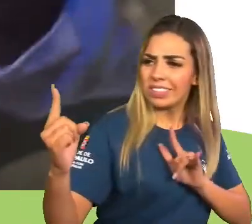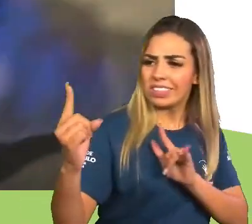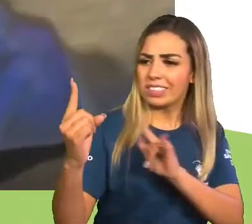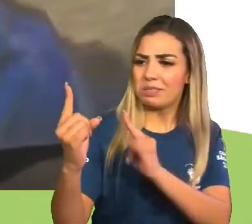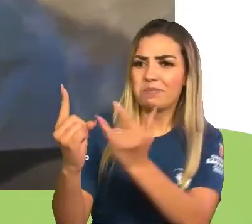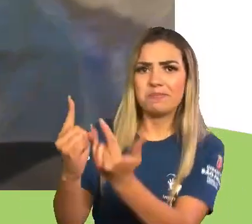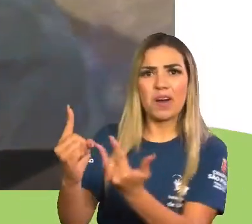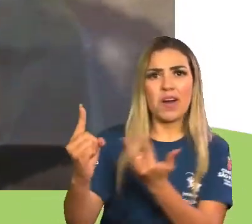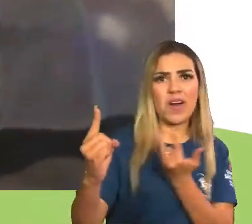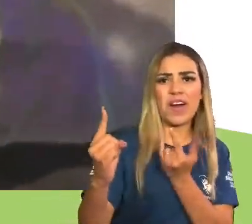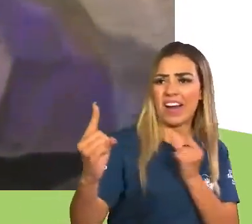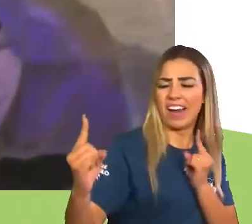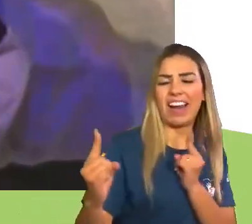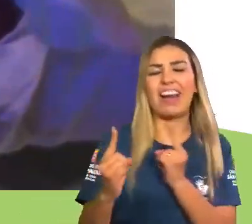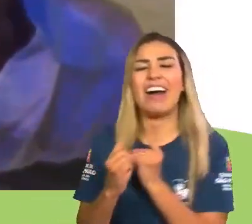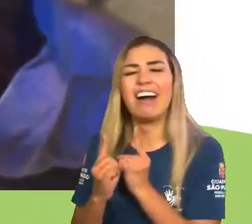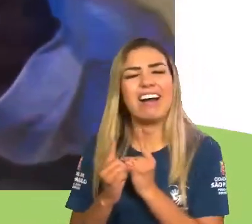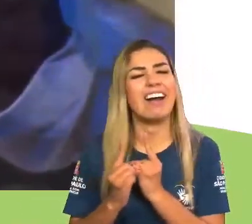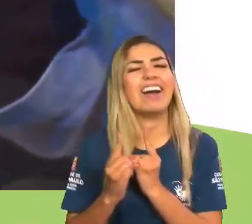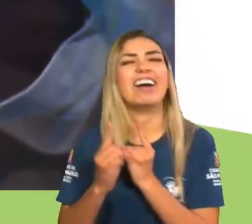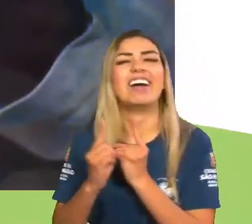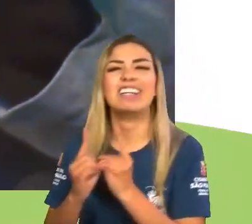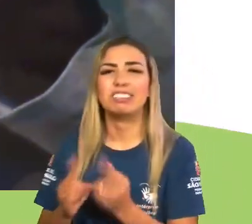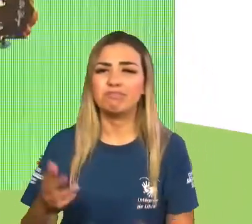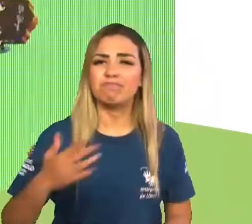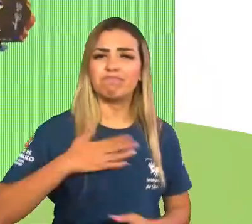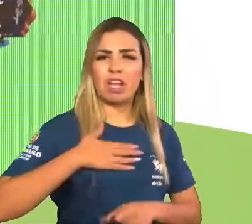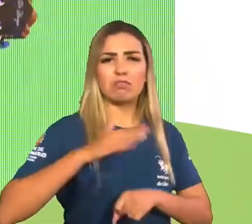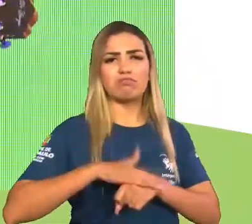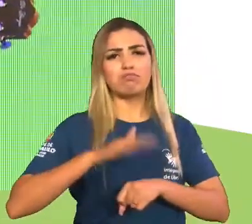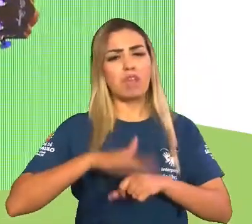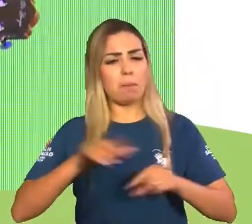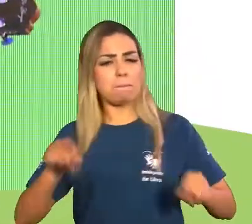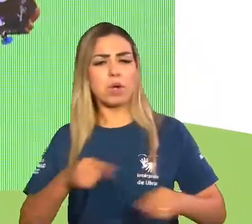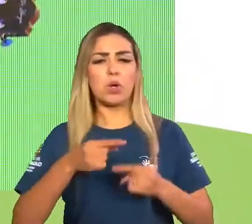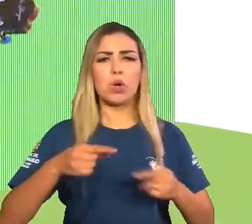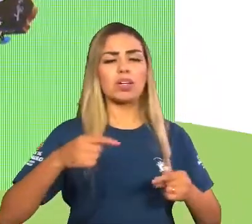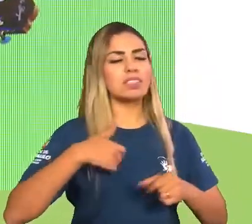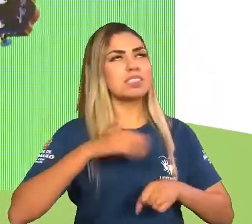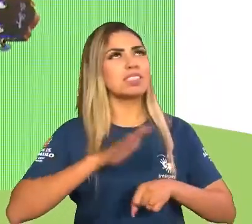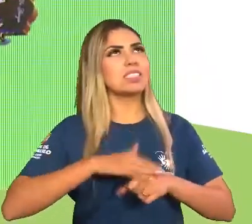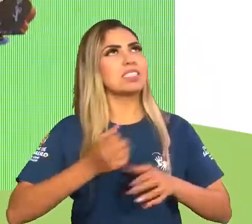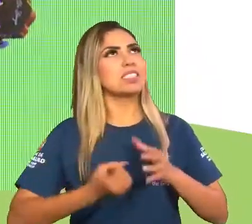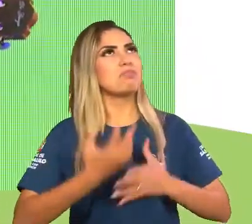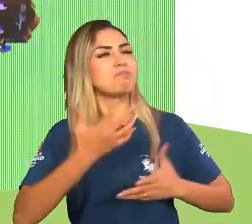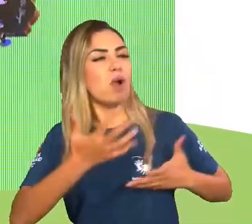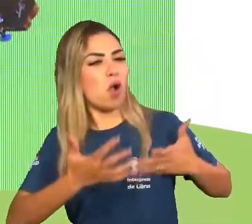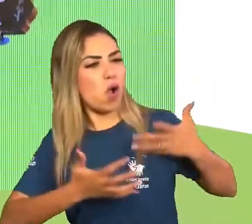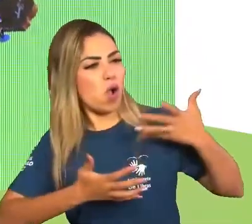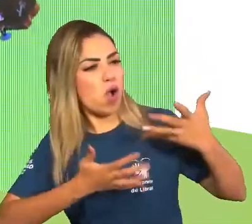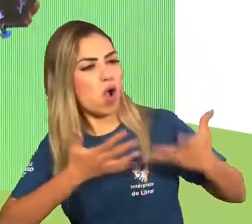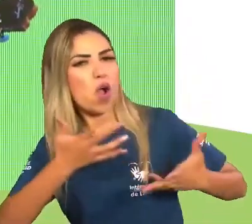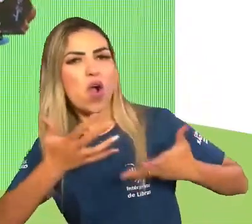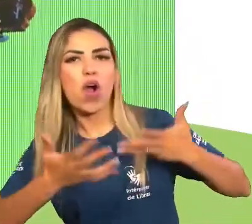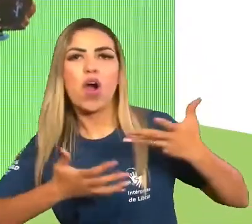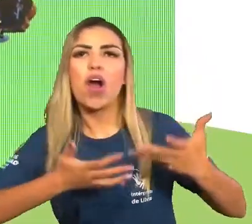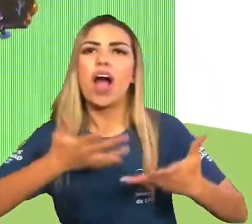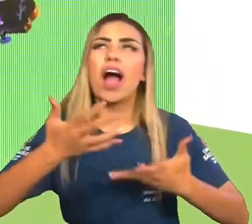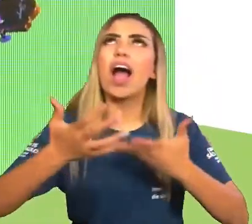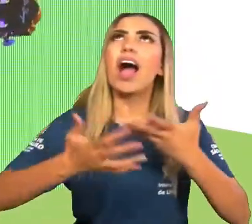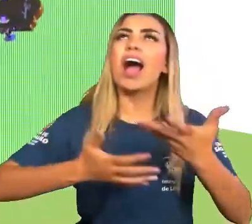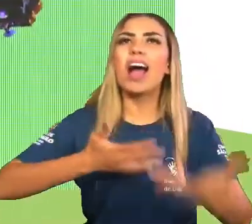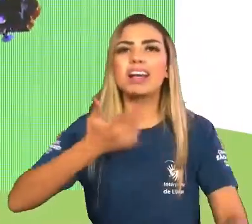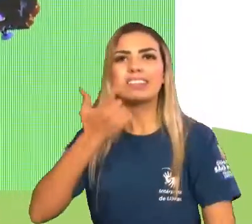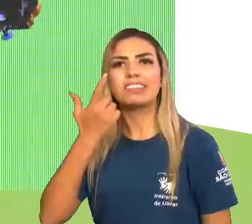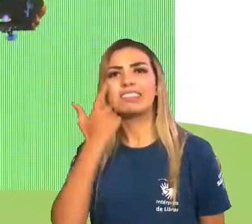De mim, fiz essa canção pro tempo passar.